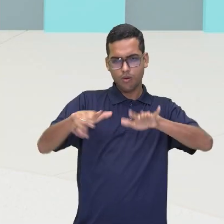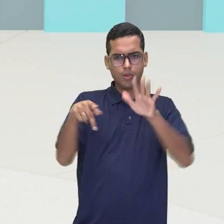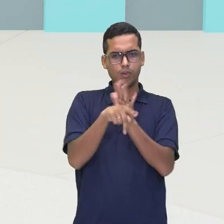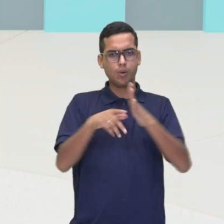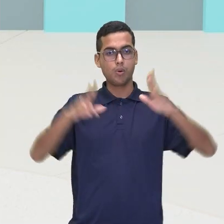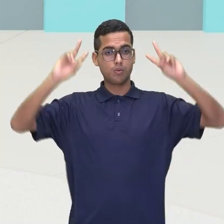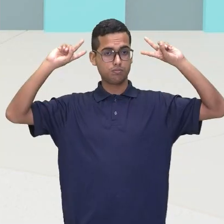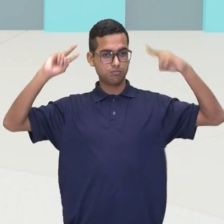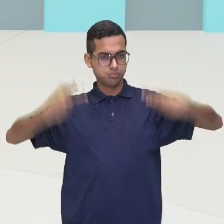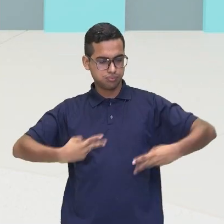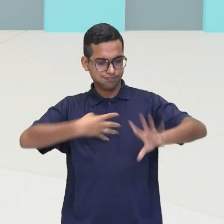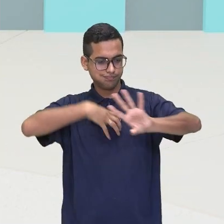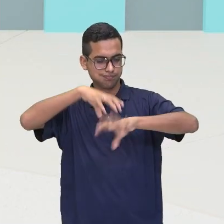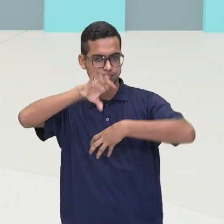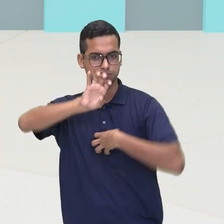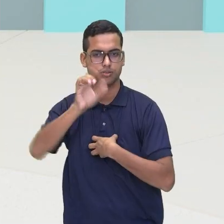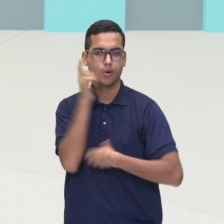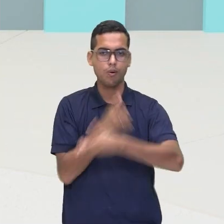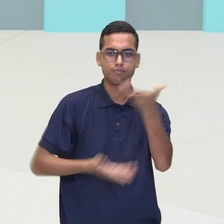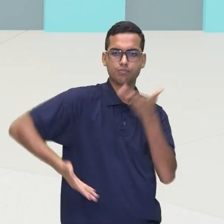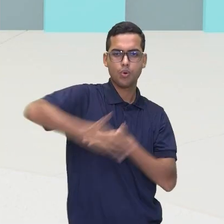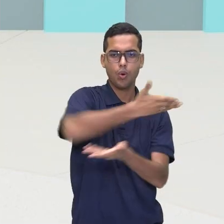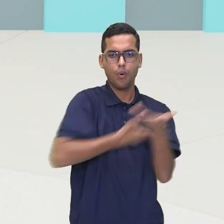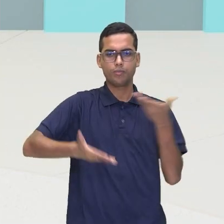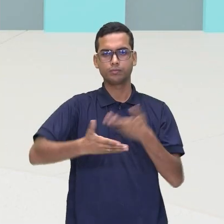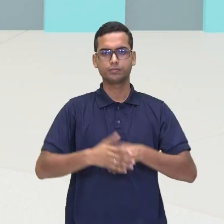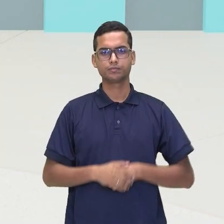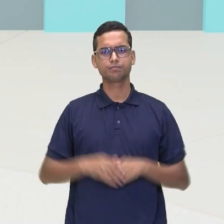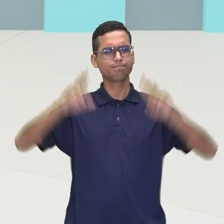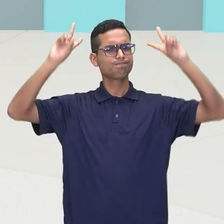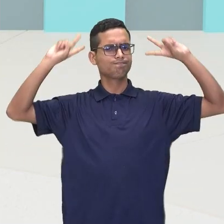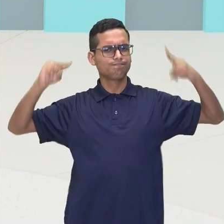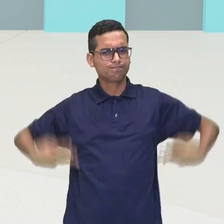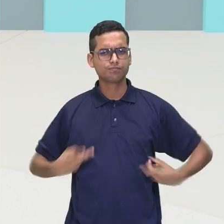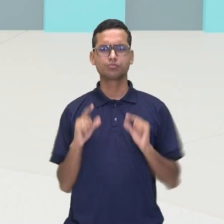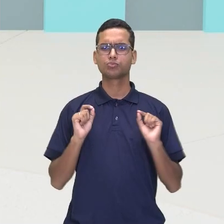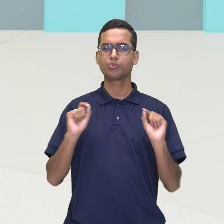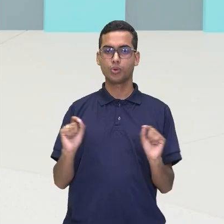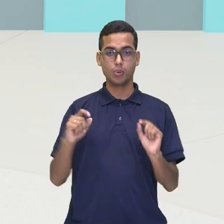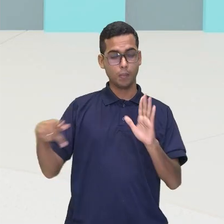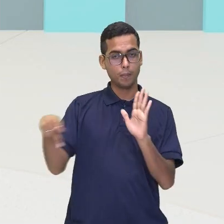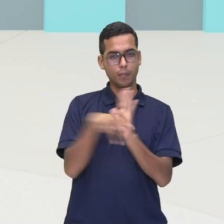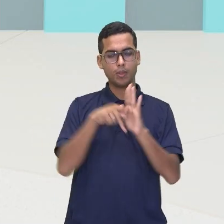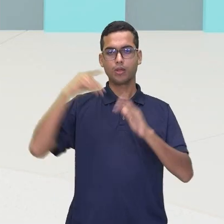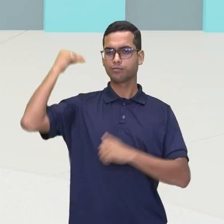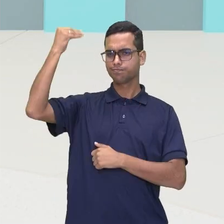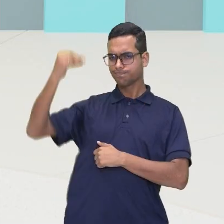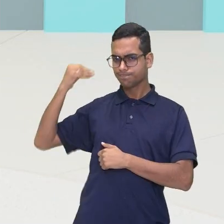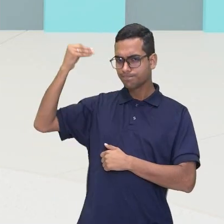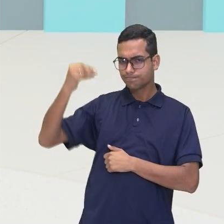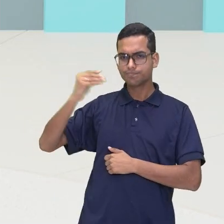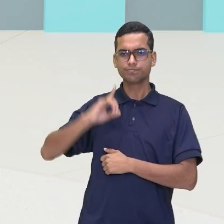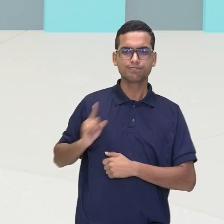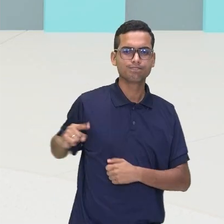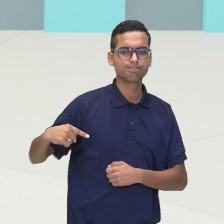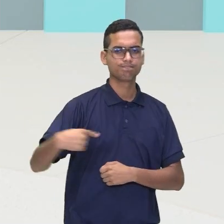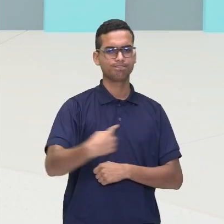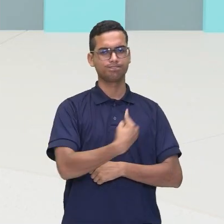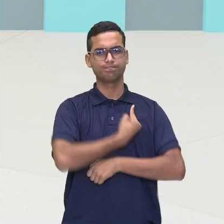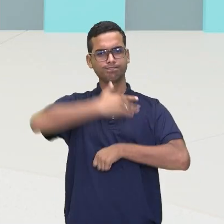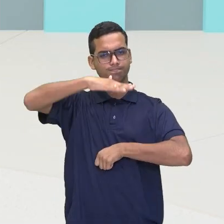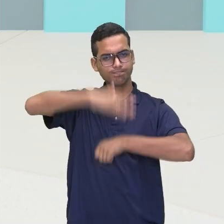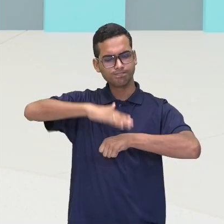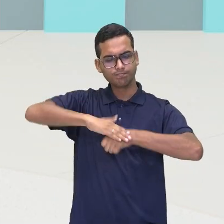seres humanos, mas o que nos torna humanos é as nossas experiências, é o que somos